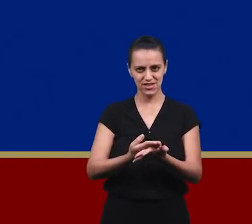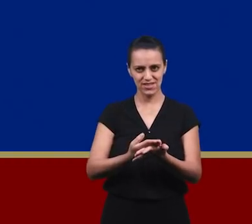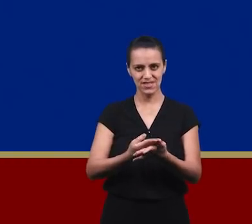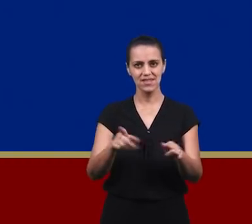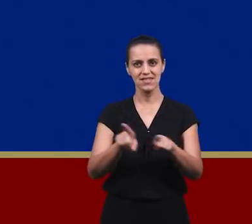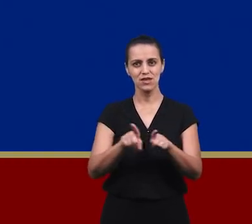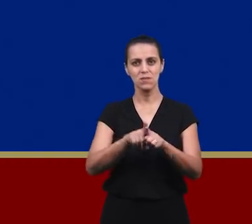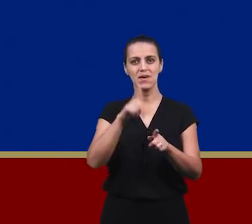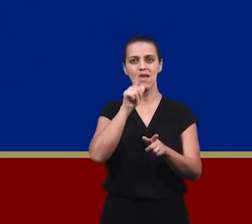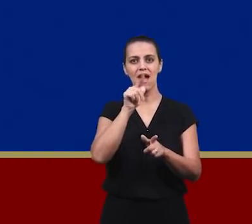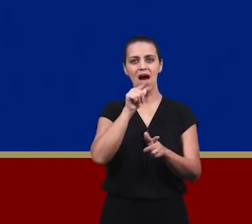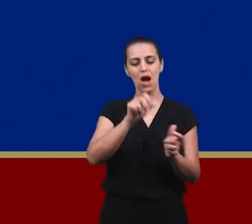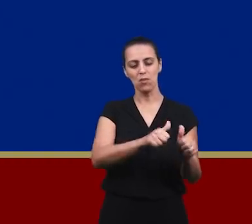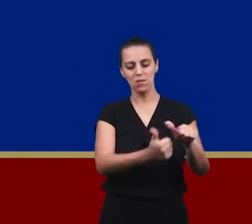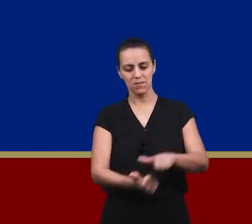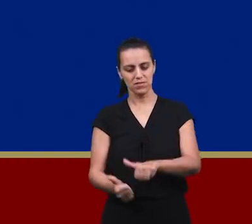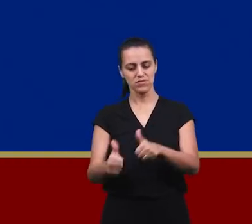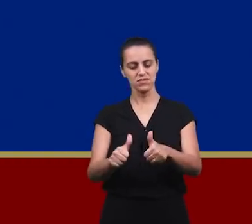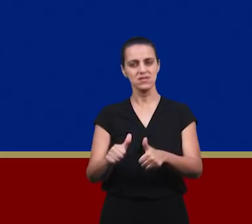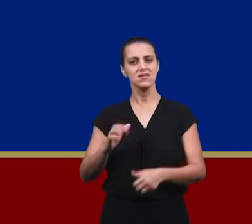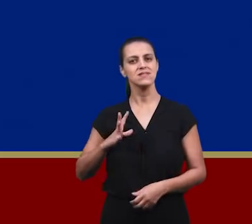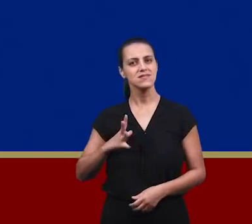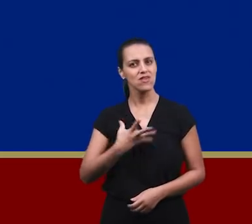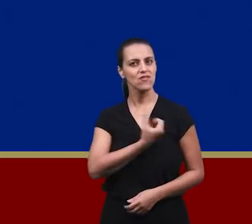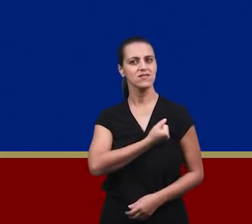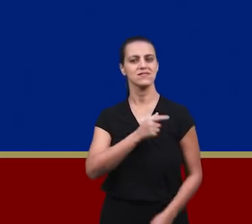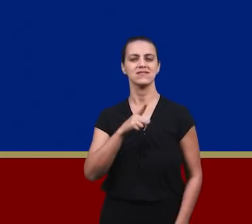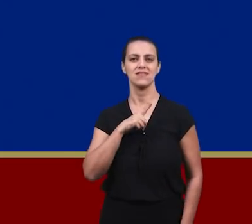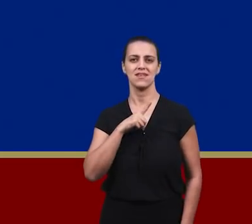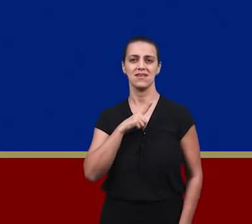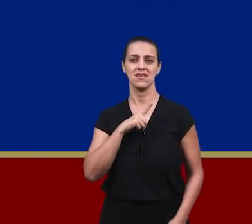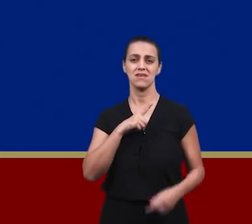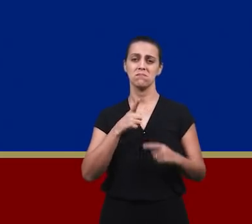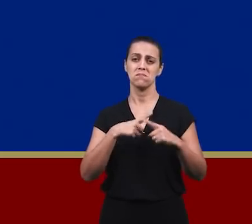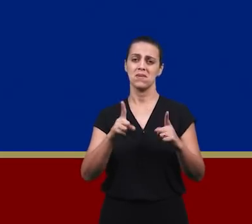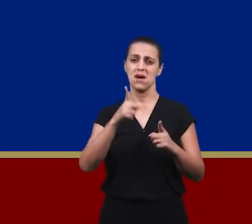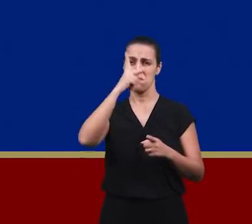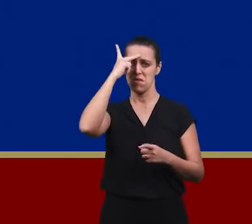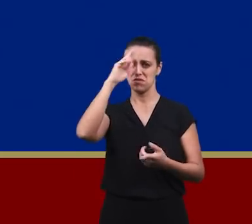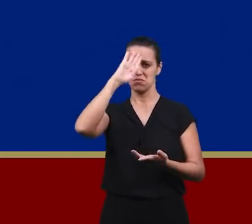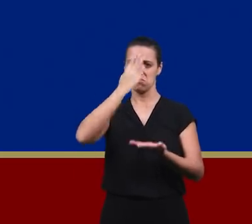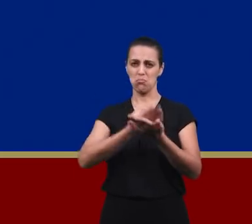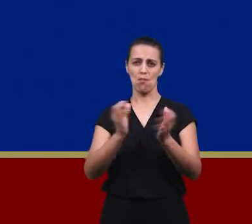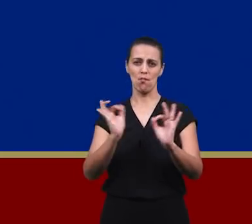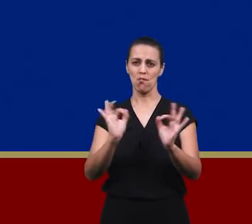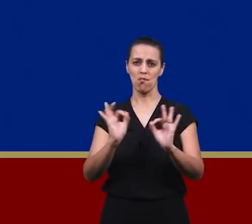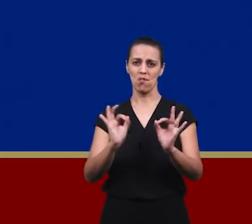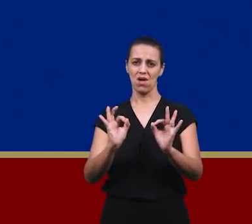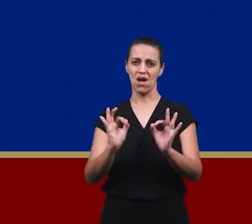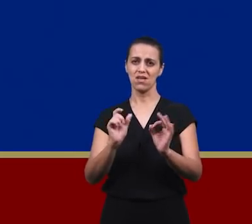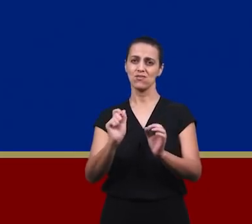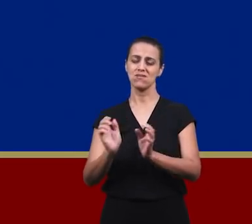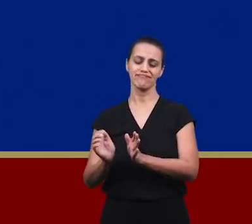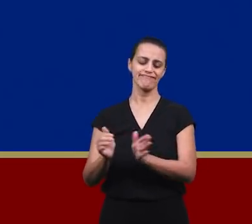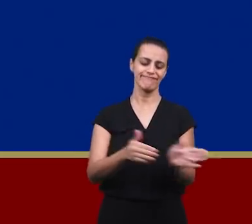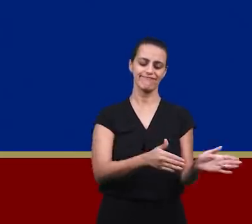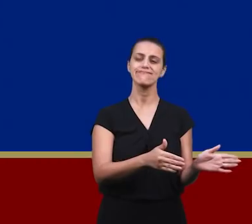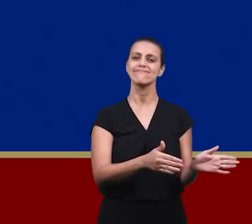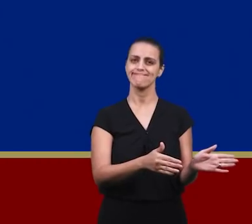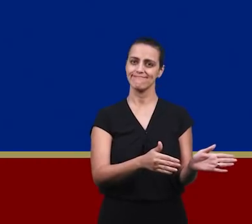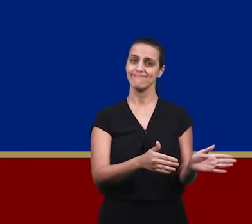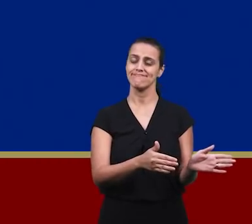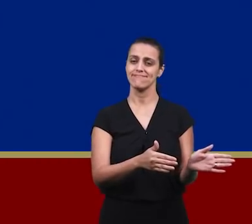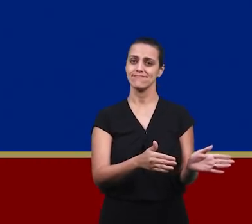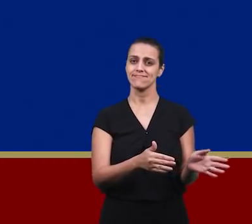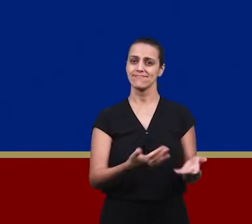batizado será salvo, mas quem não crer será condenado. O